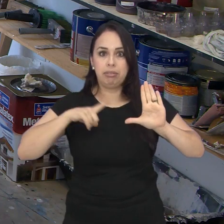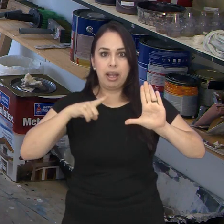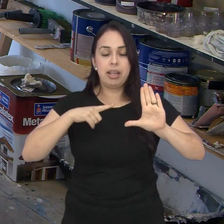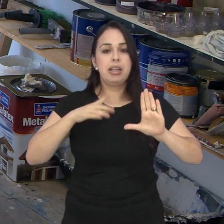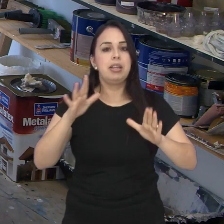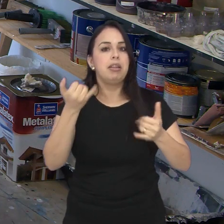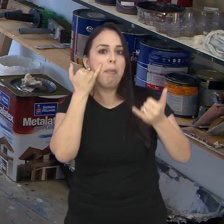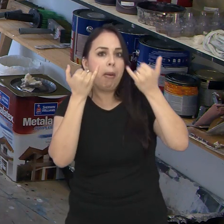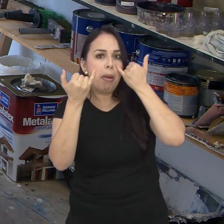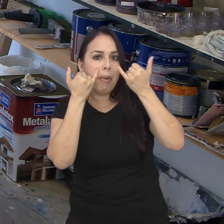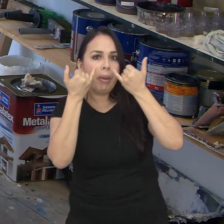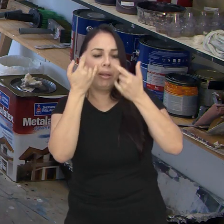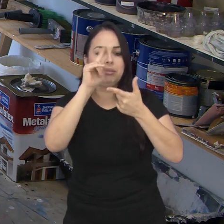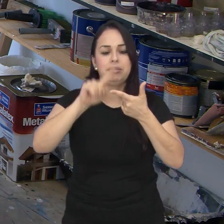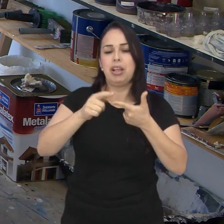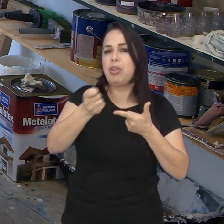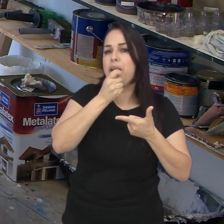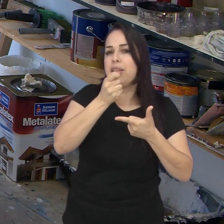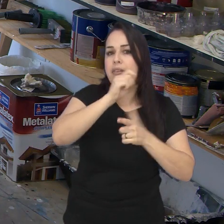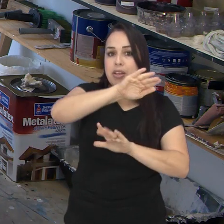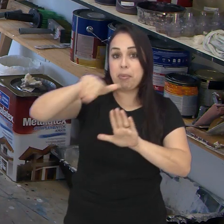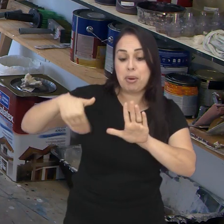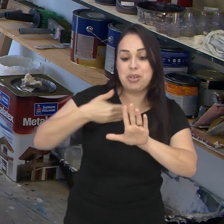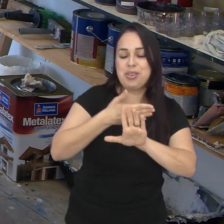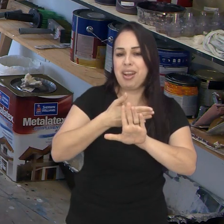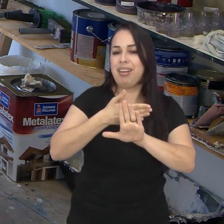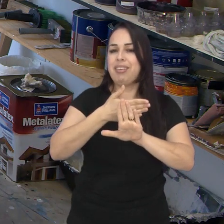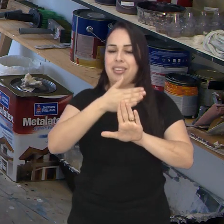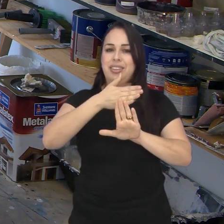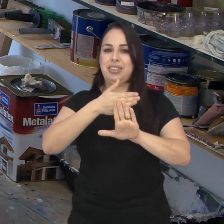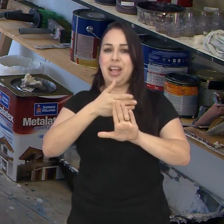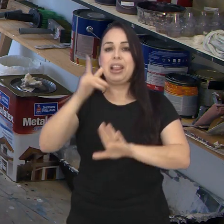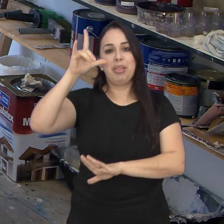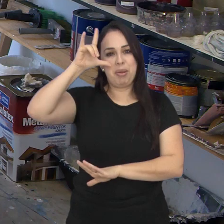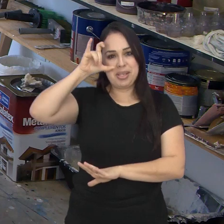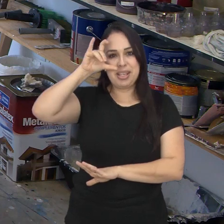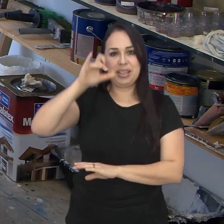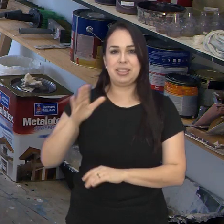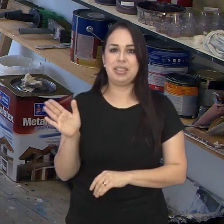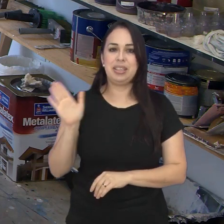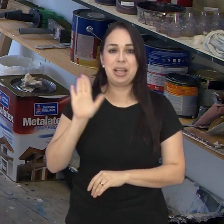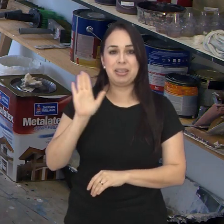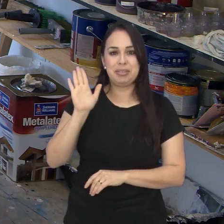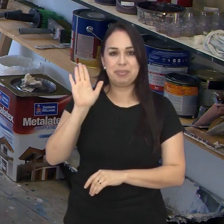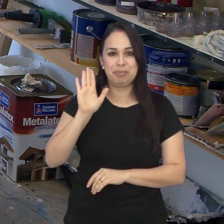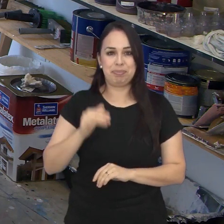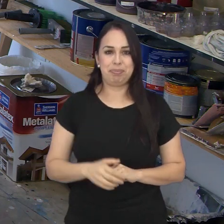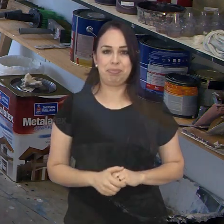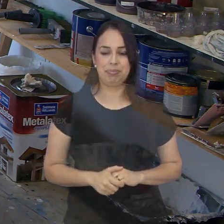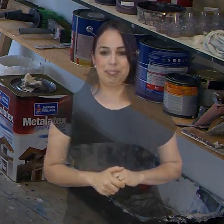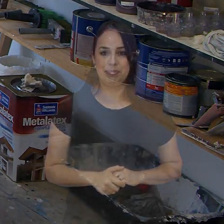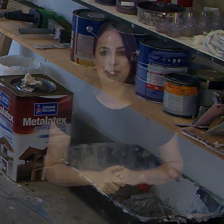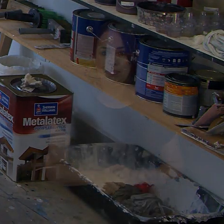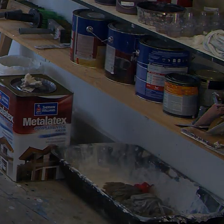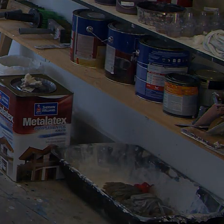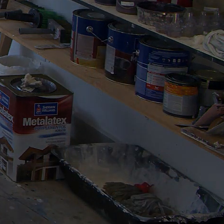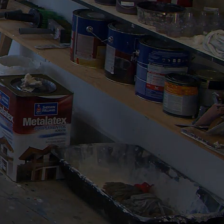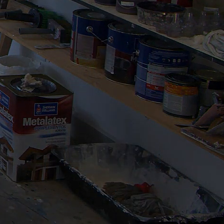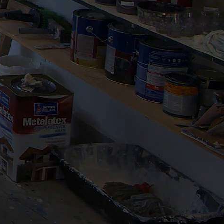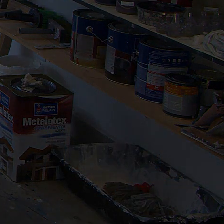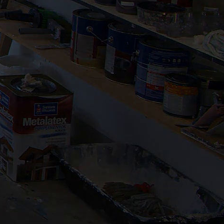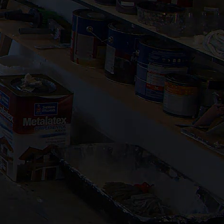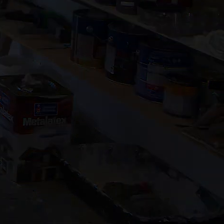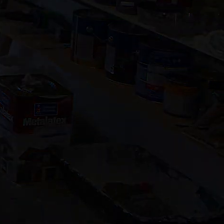quiser saber das novidades, das próximas pautas, dos bastidores, o nosso Instagram. É isso, até o próximo Conexão Cultura.